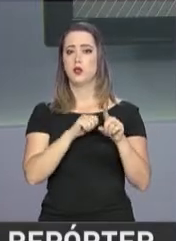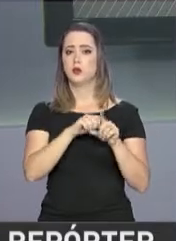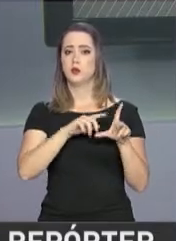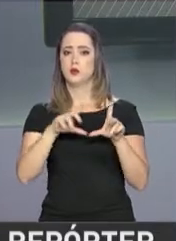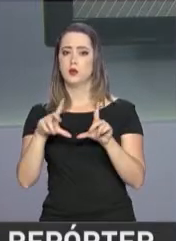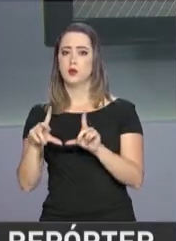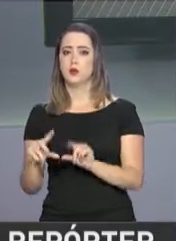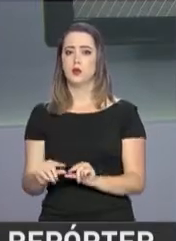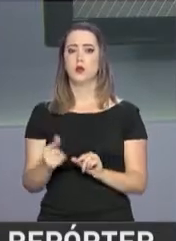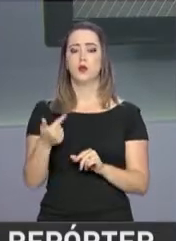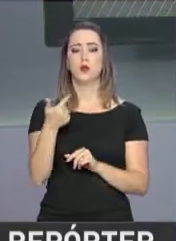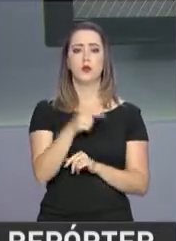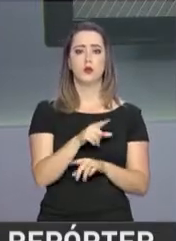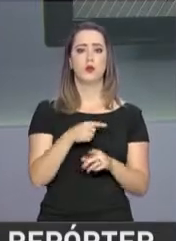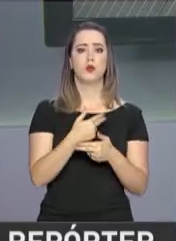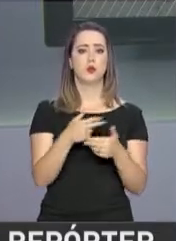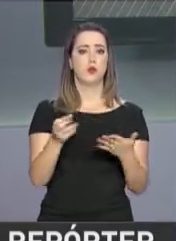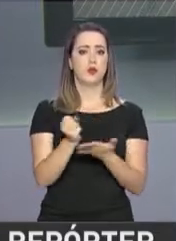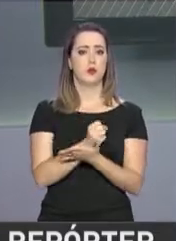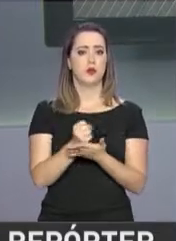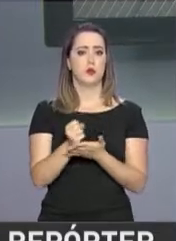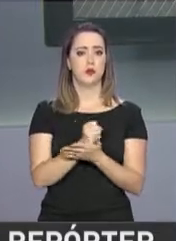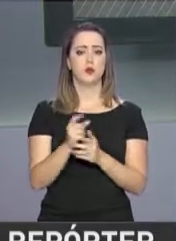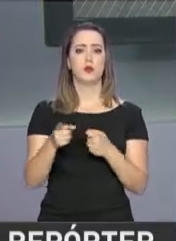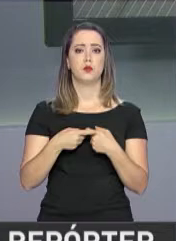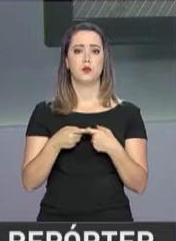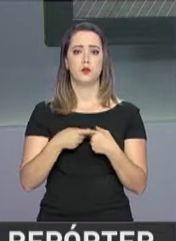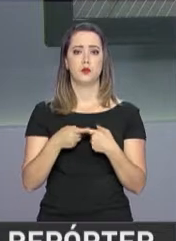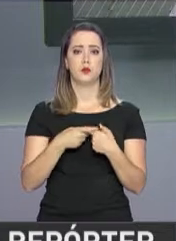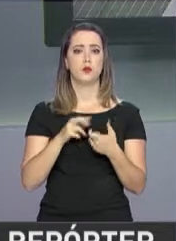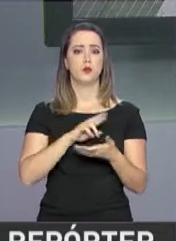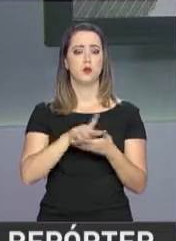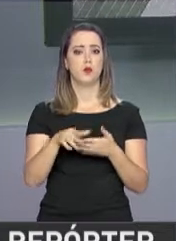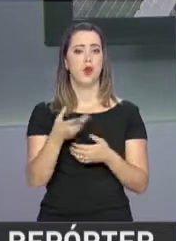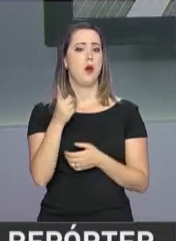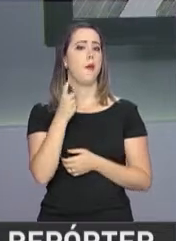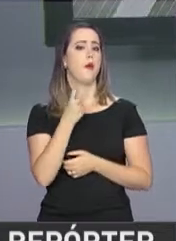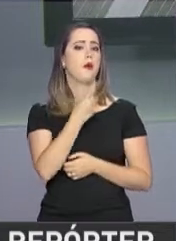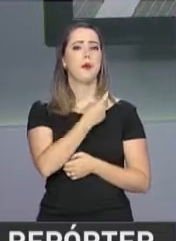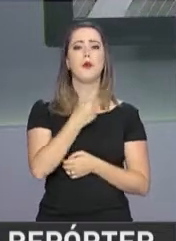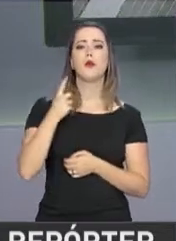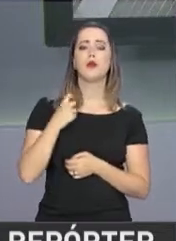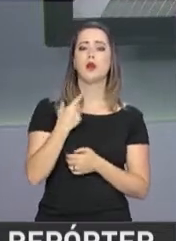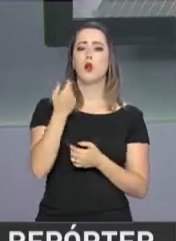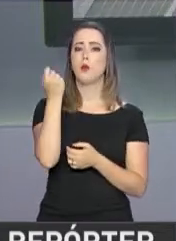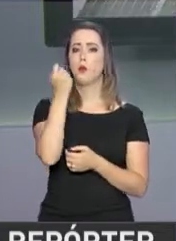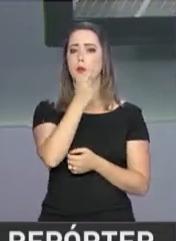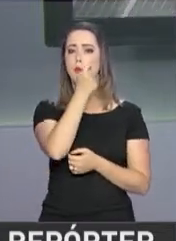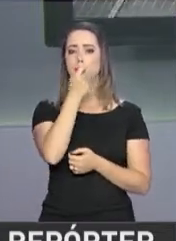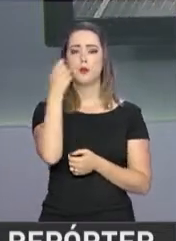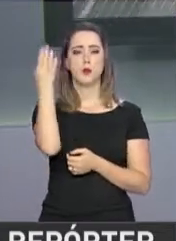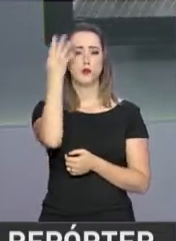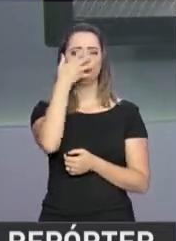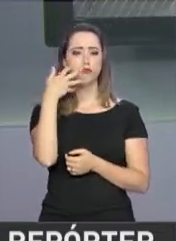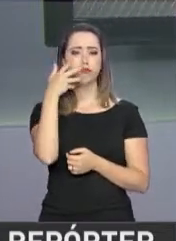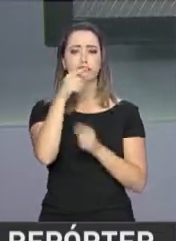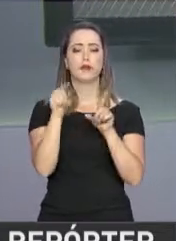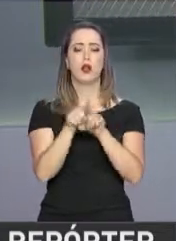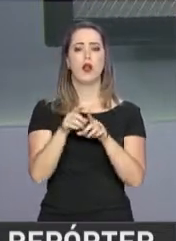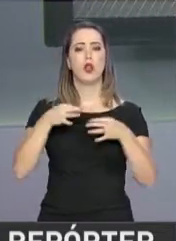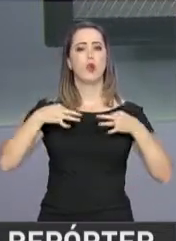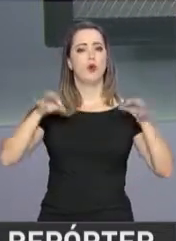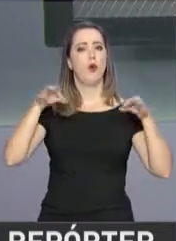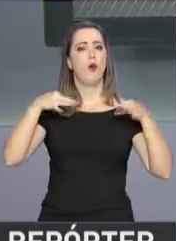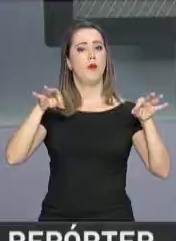outros destaques são artigos farmacêuticos médicos ortopédicos de perfumaria e cosméticos tecidos vestuário e